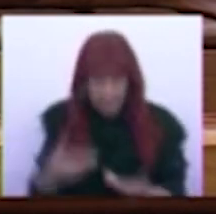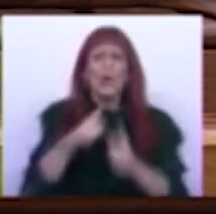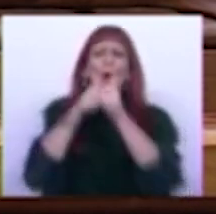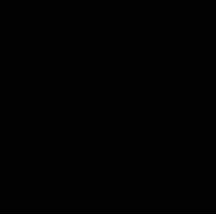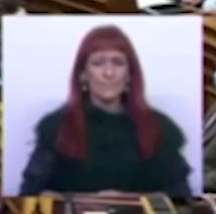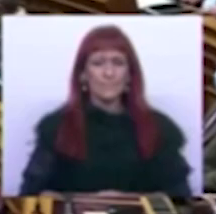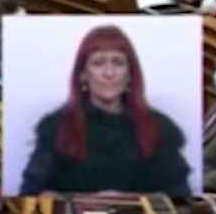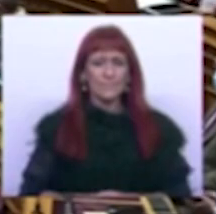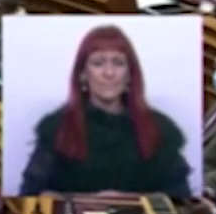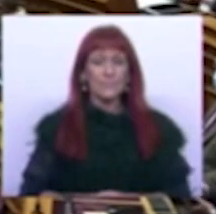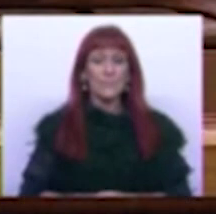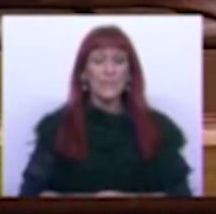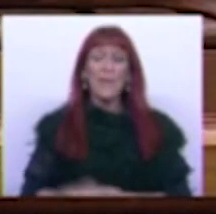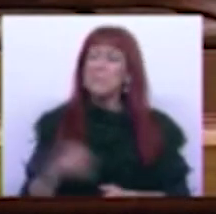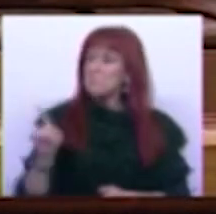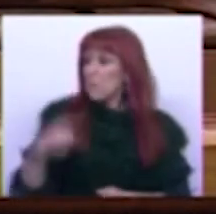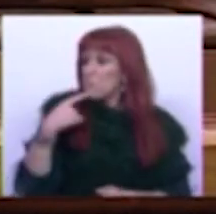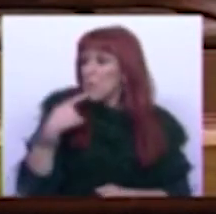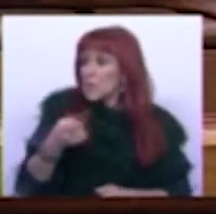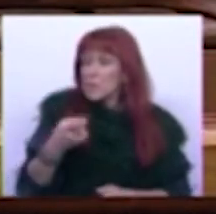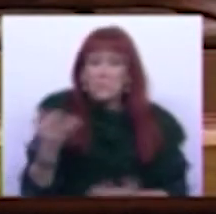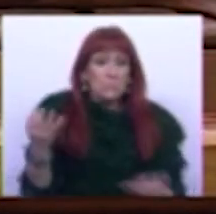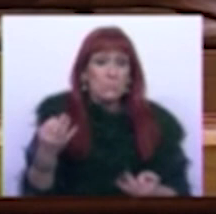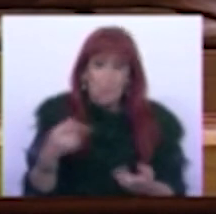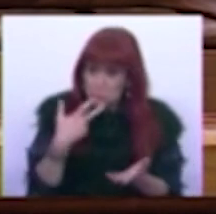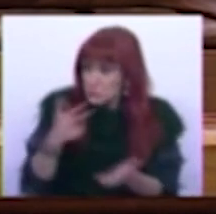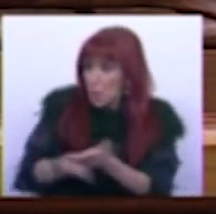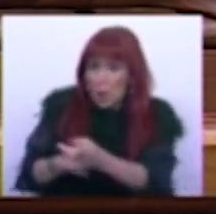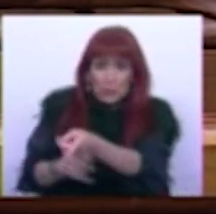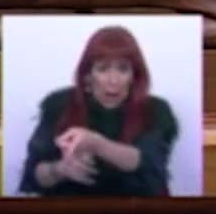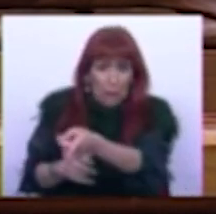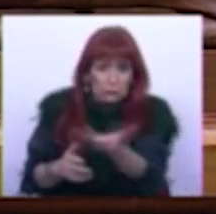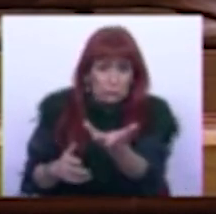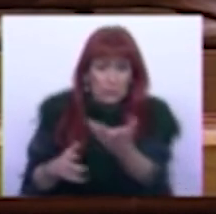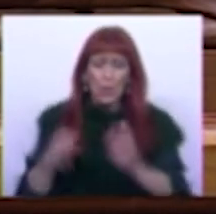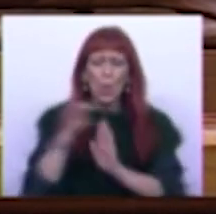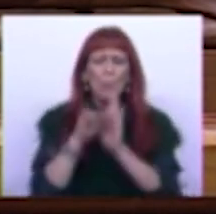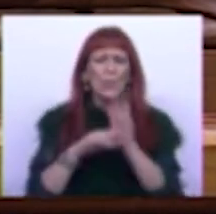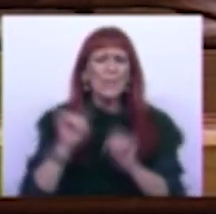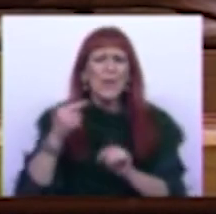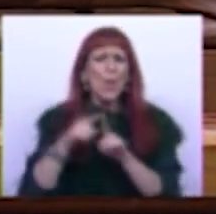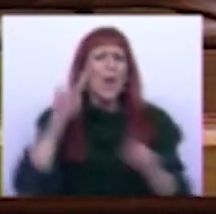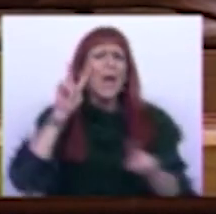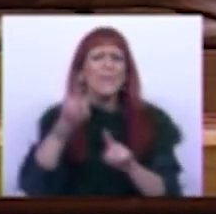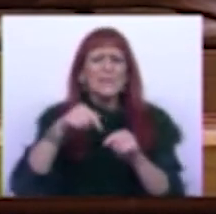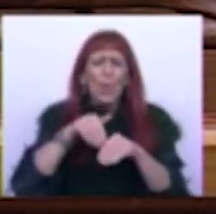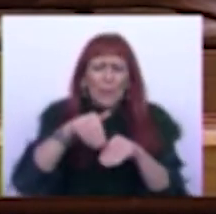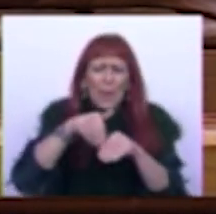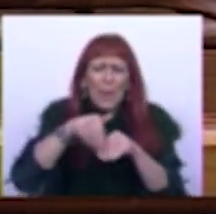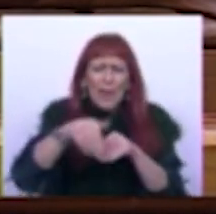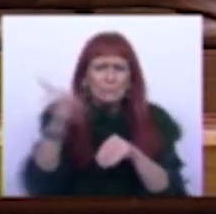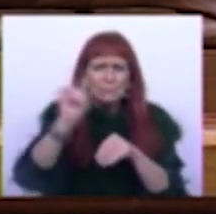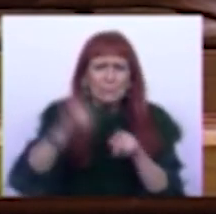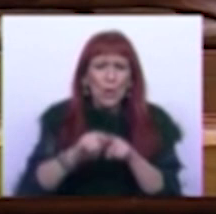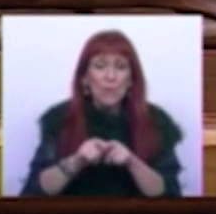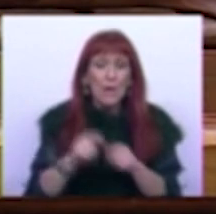cumprir. Dizem também, e têm razão, que este programa não tem uma visão de curto prazo